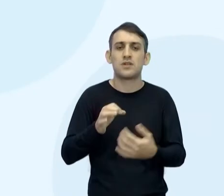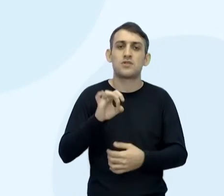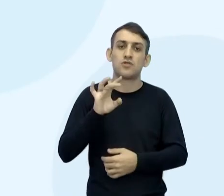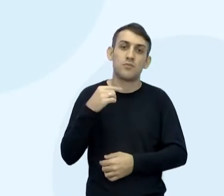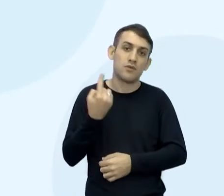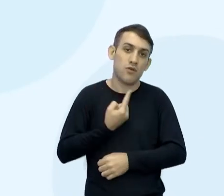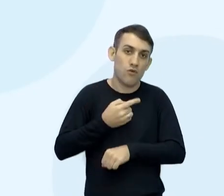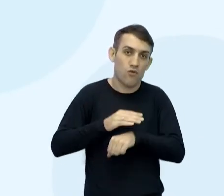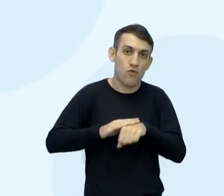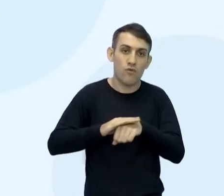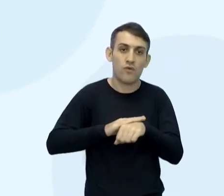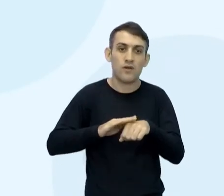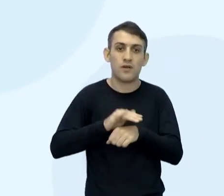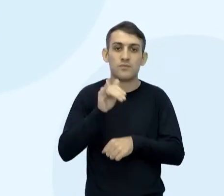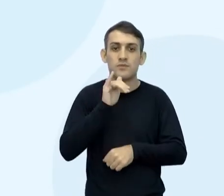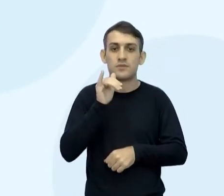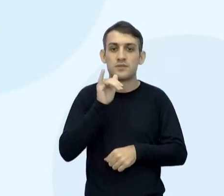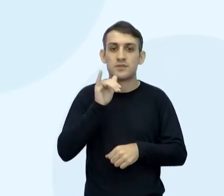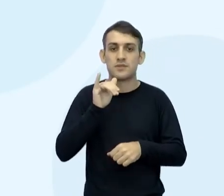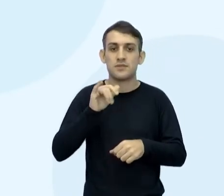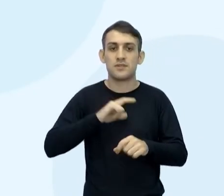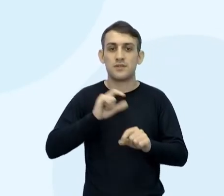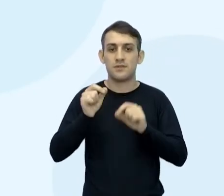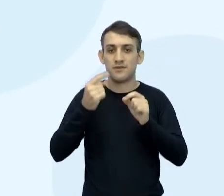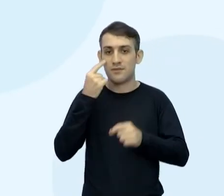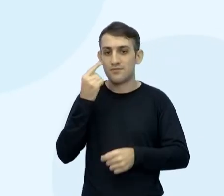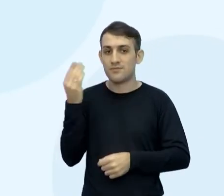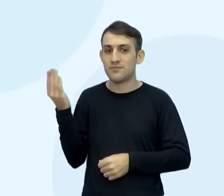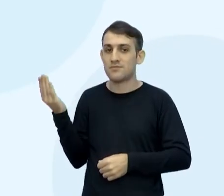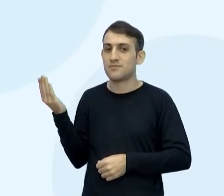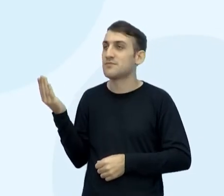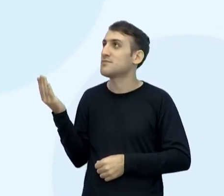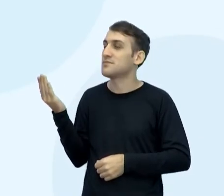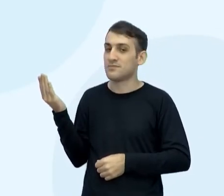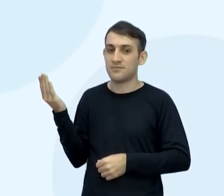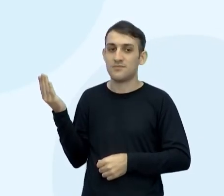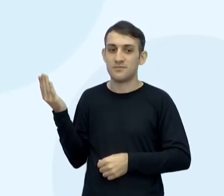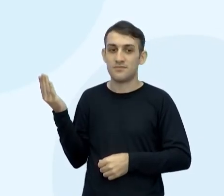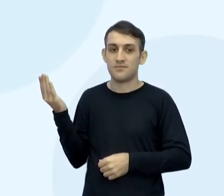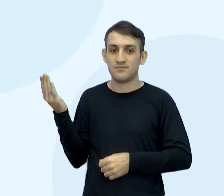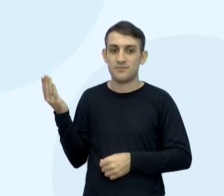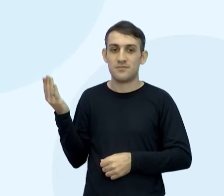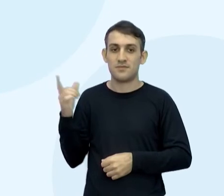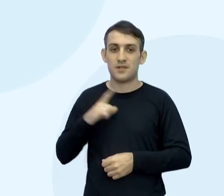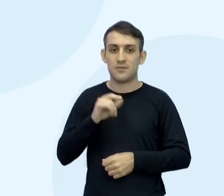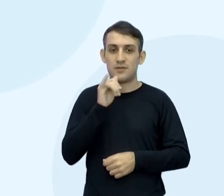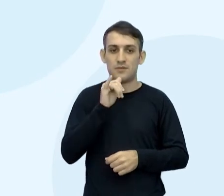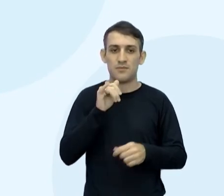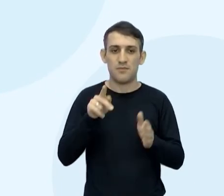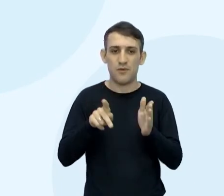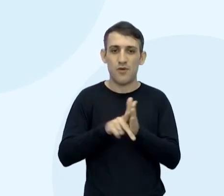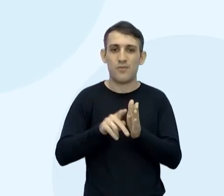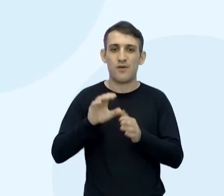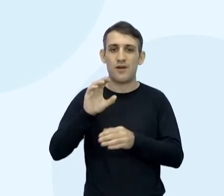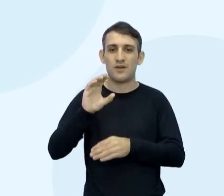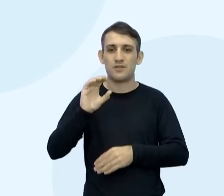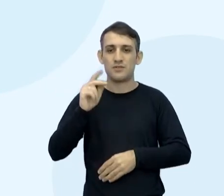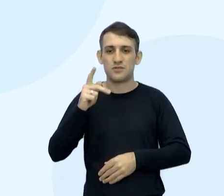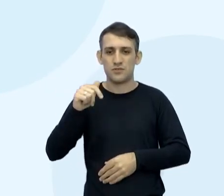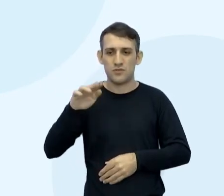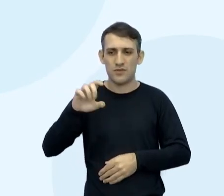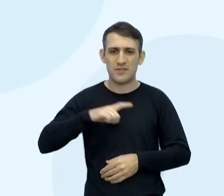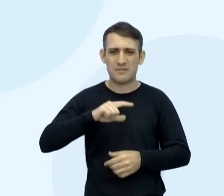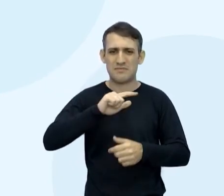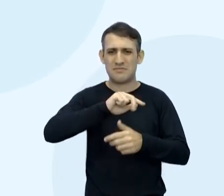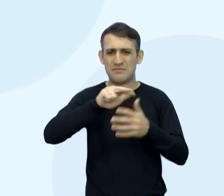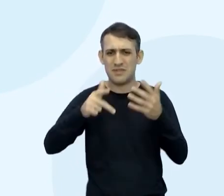ó. Propriedades como a refratariedade, condutividade térmica, resistência ao choque térmico. Então